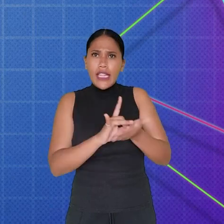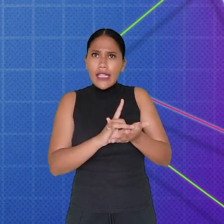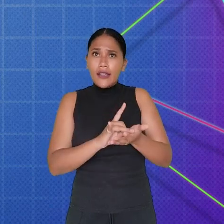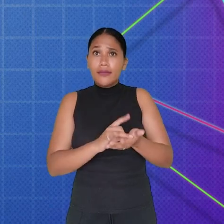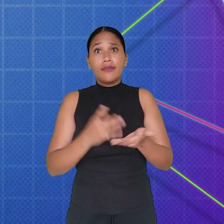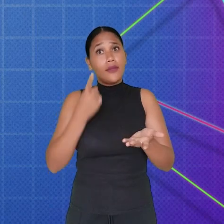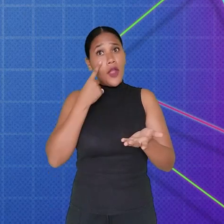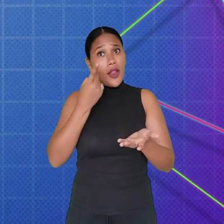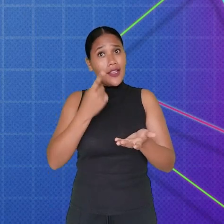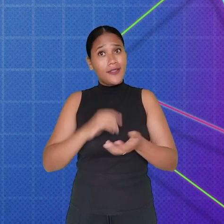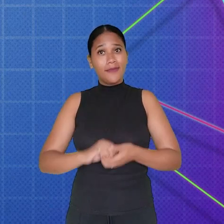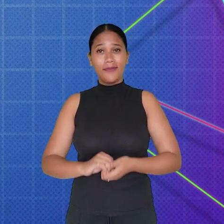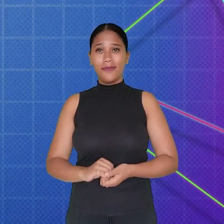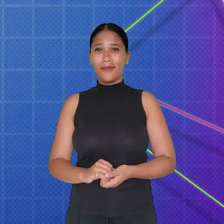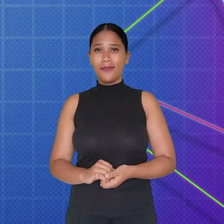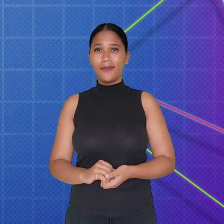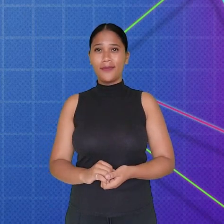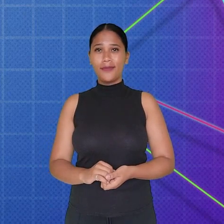aqui.